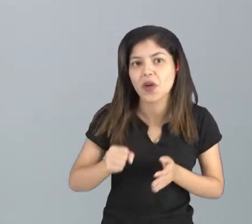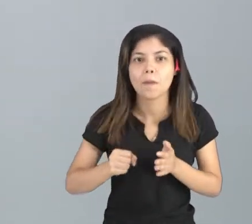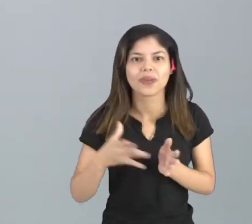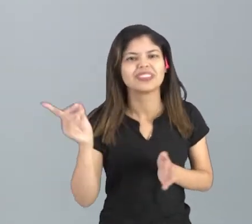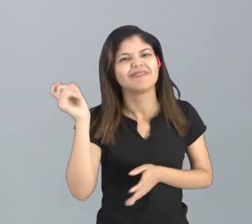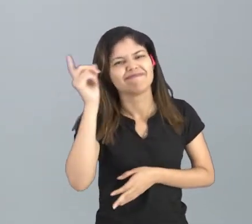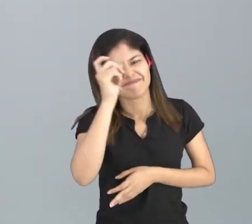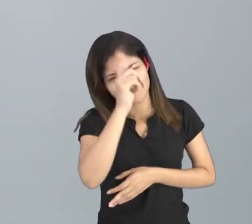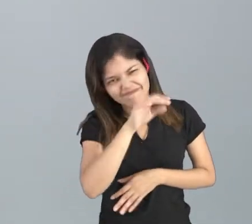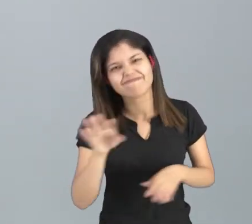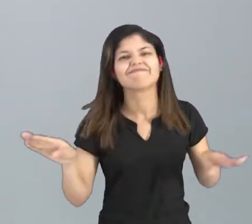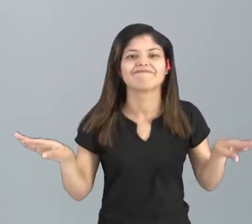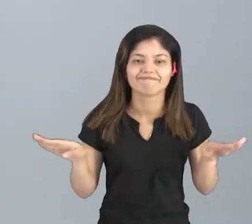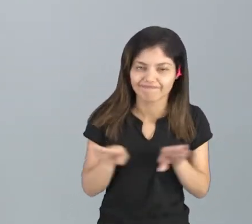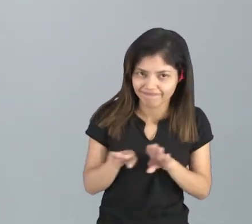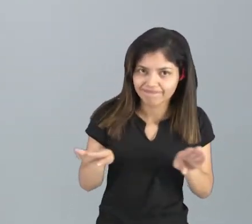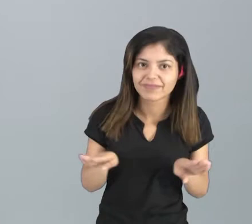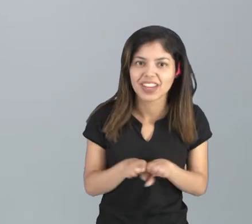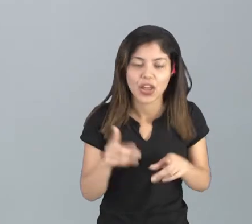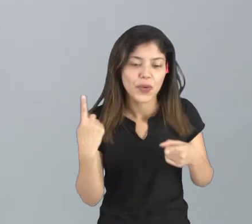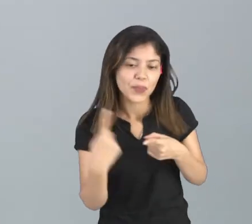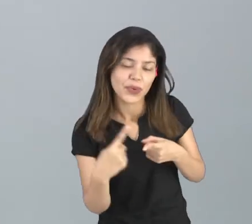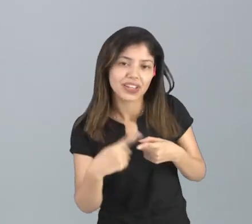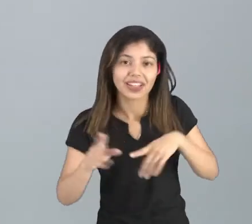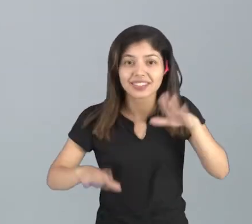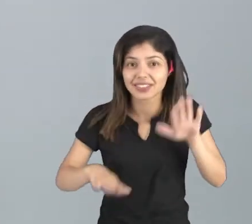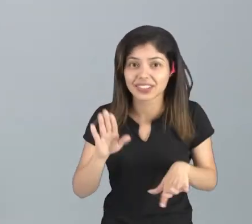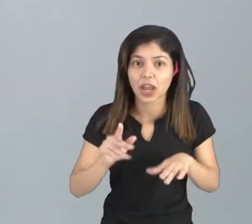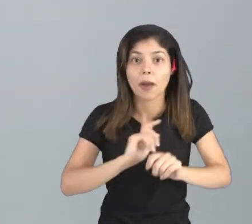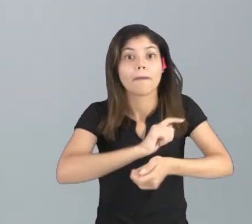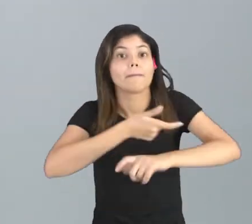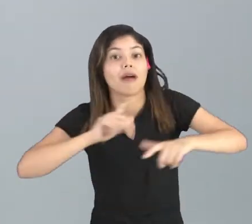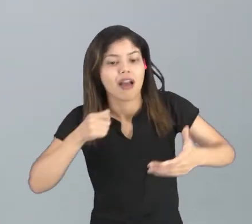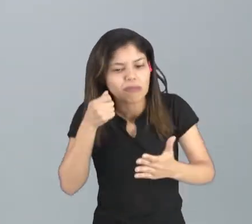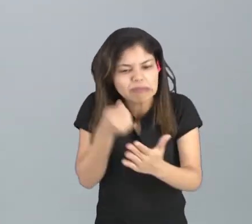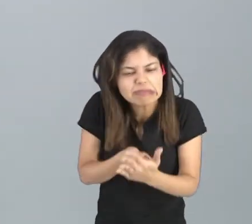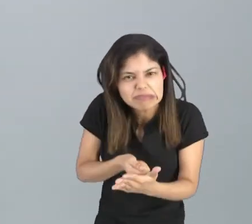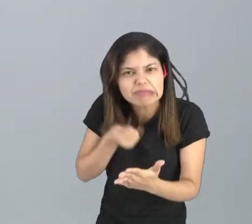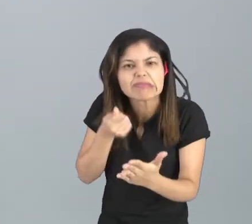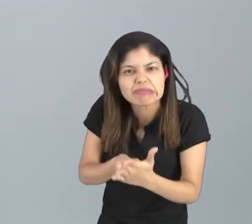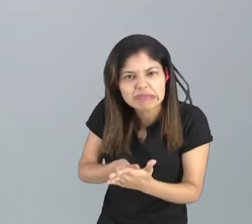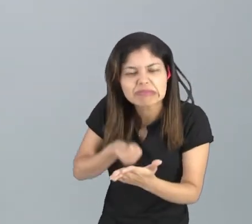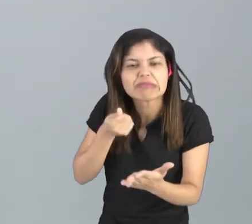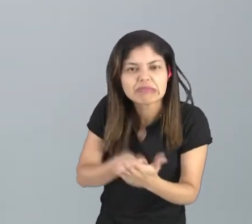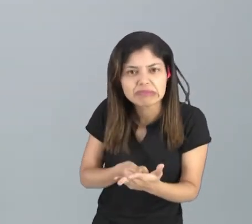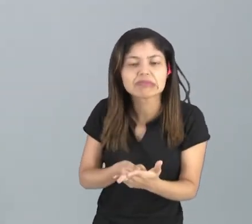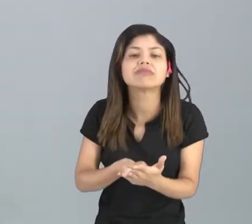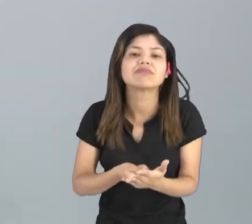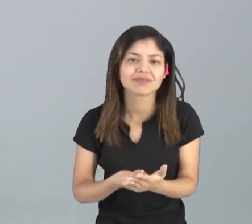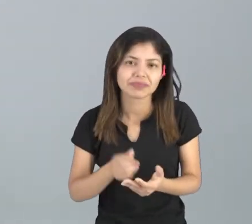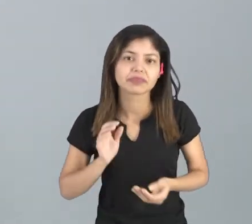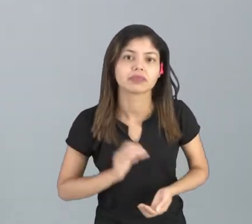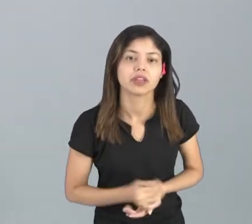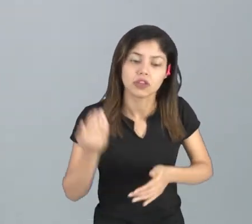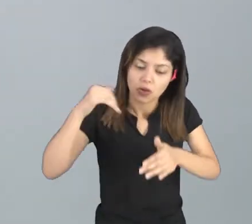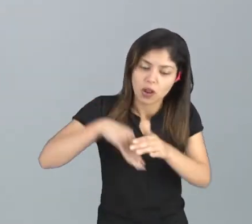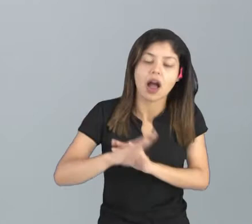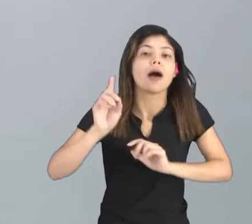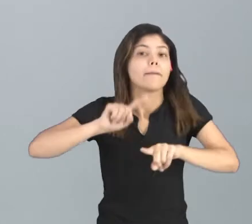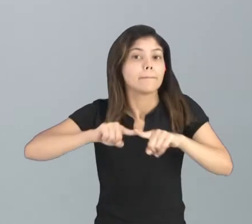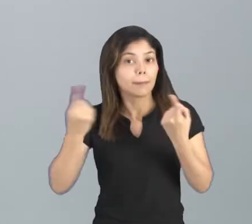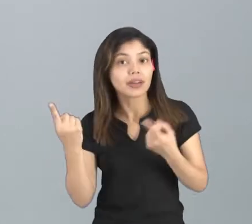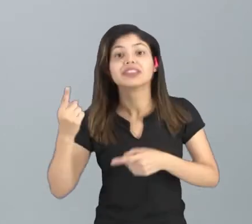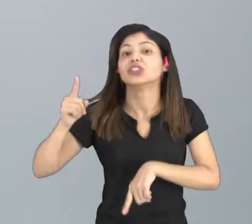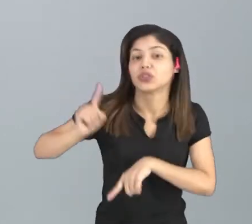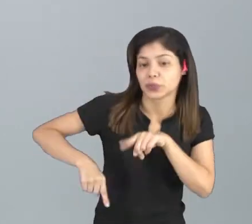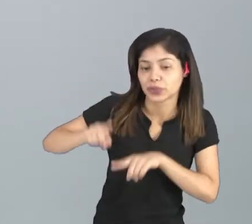mais complicada a captação de água, porque depende de um maior esforço e inclusive de colocar mais